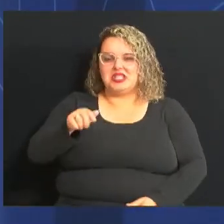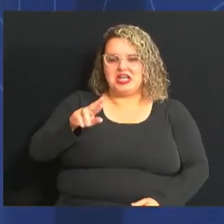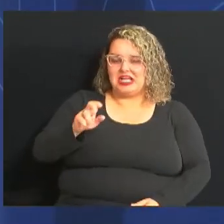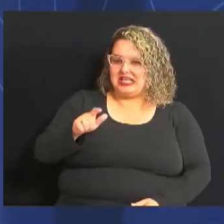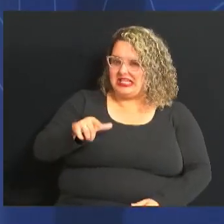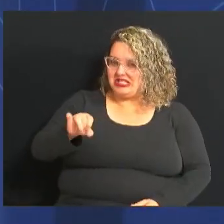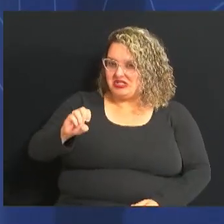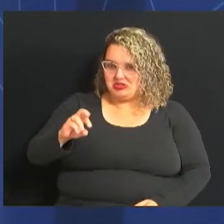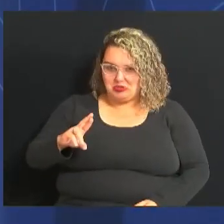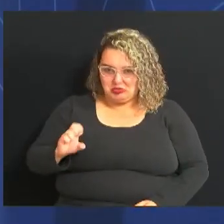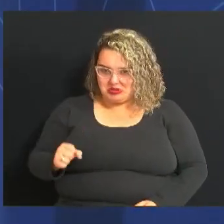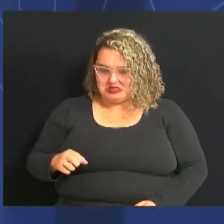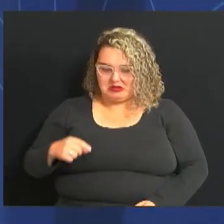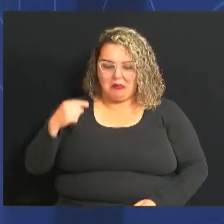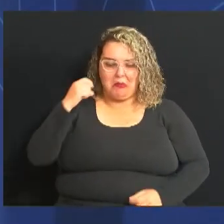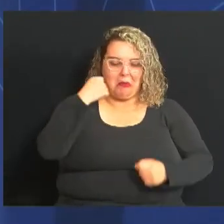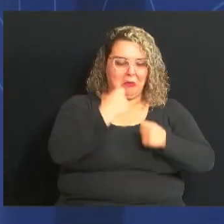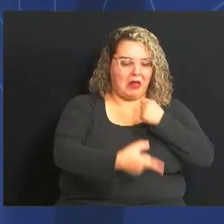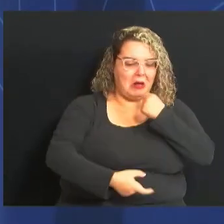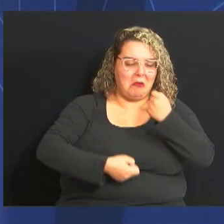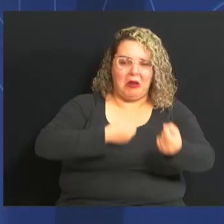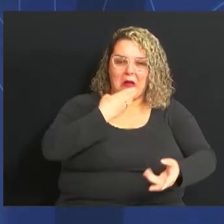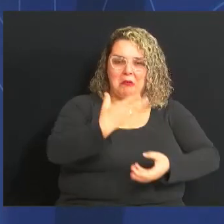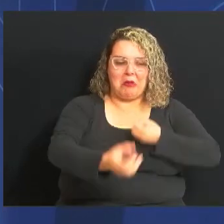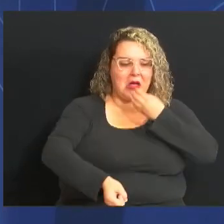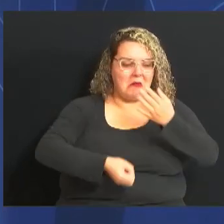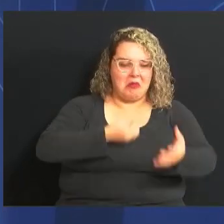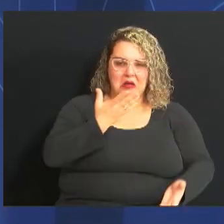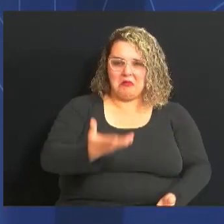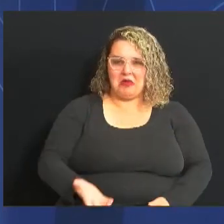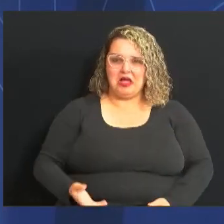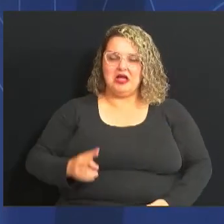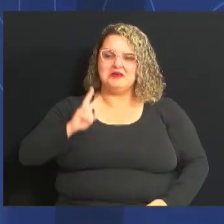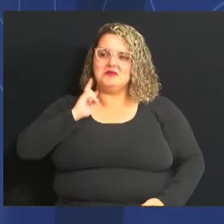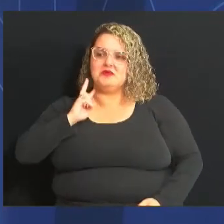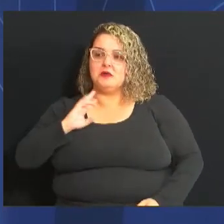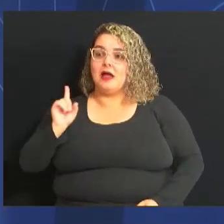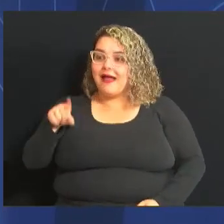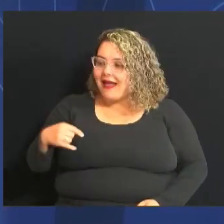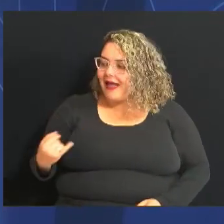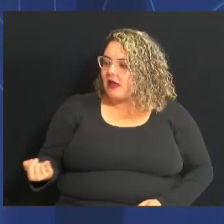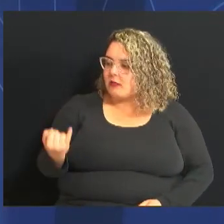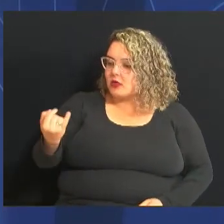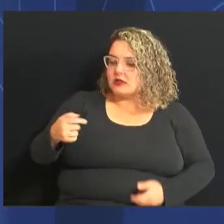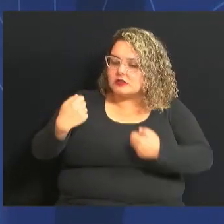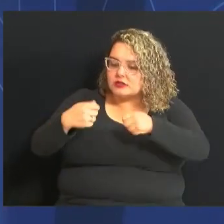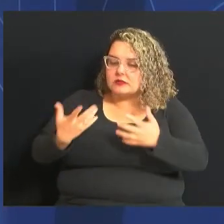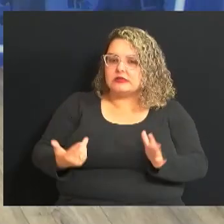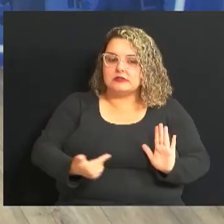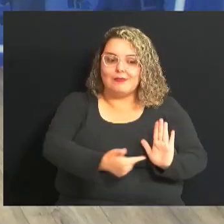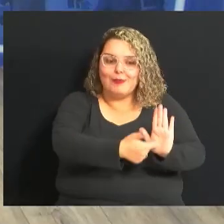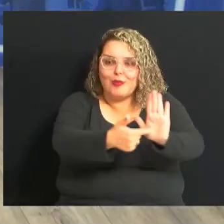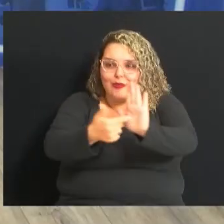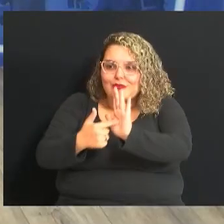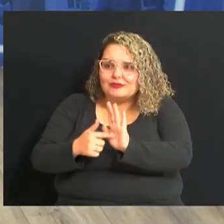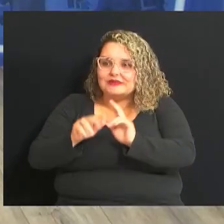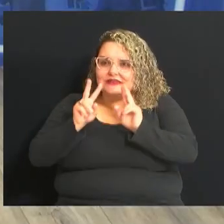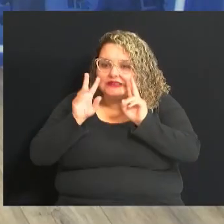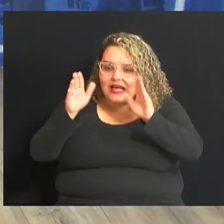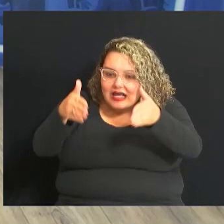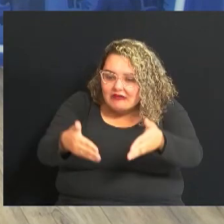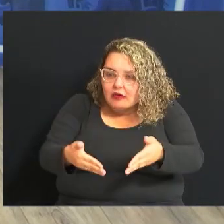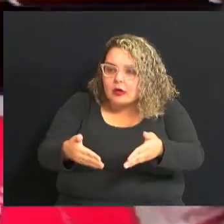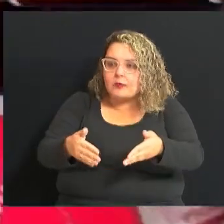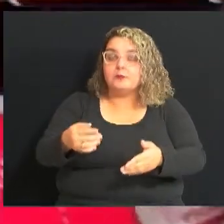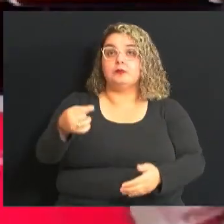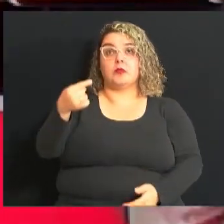vítimas, você entende que é necessário, é importante dar holofote? Veja, eu acho